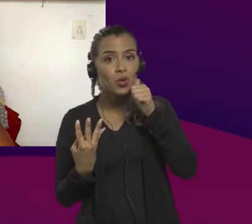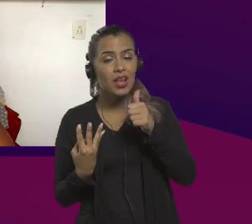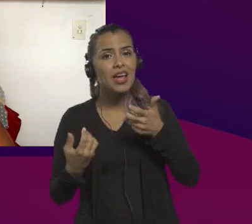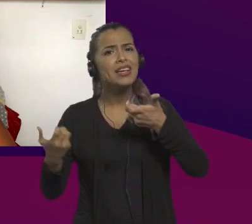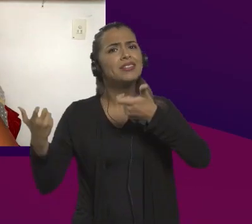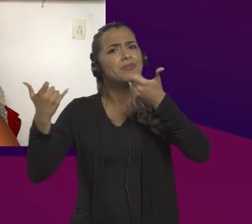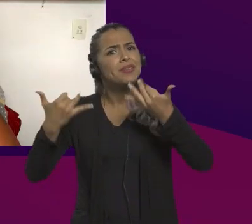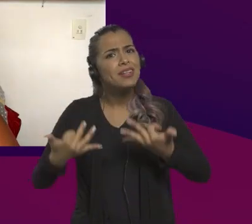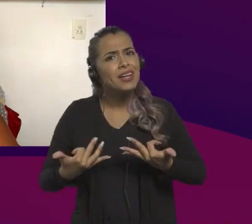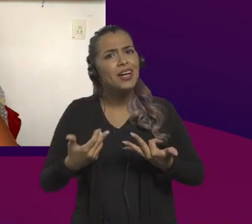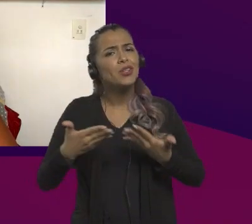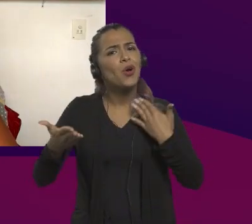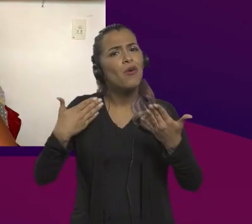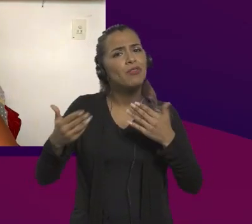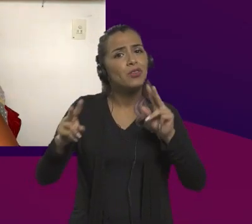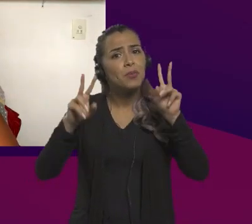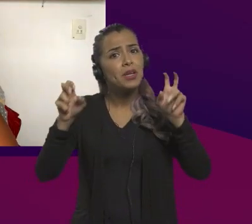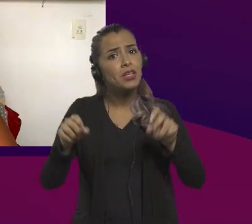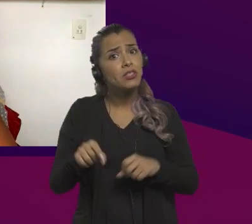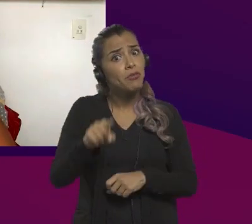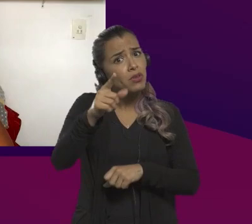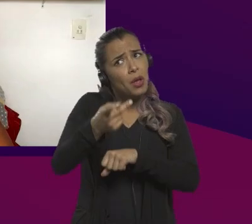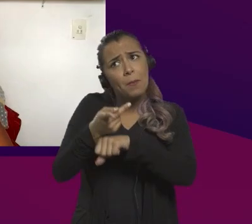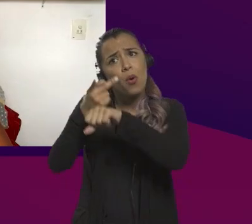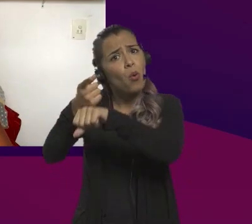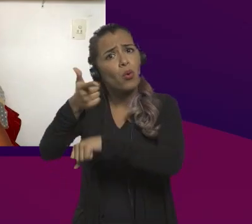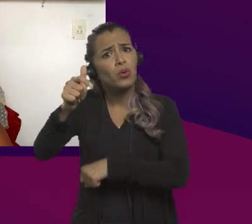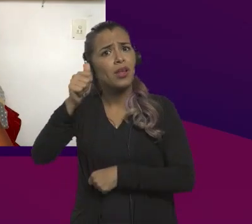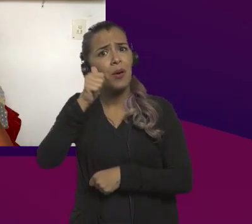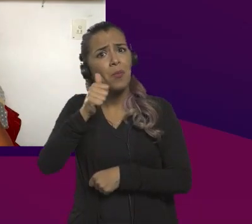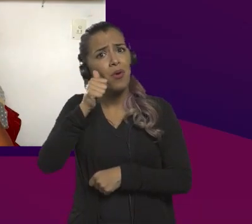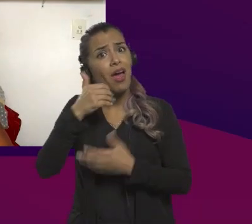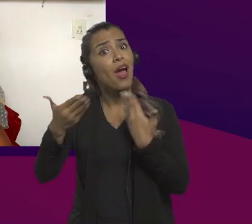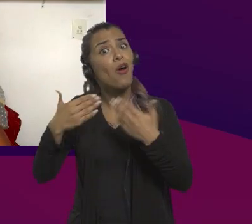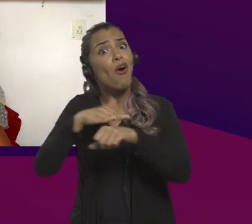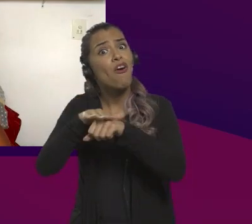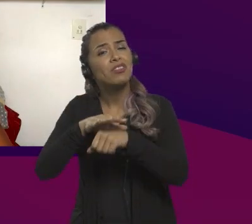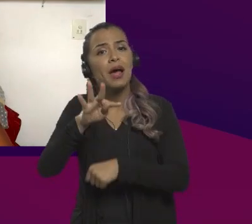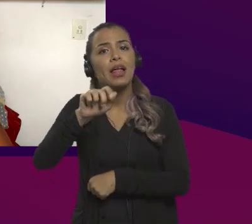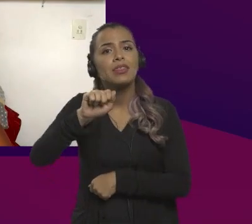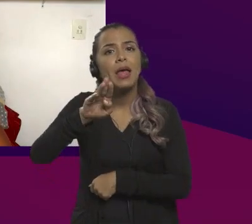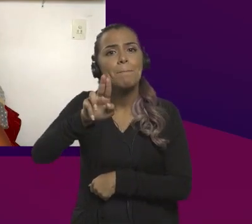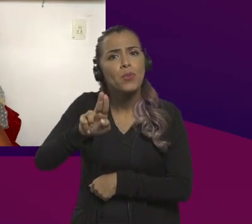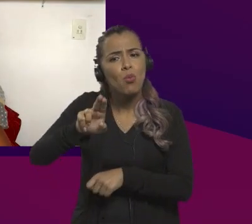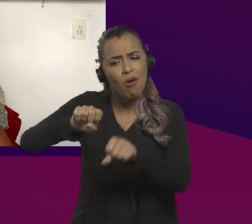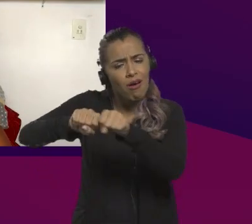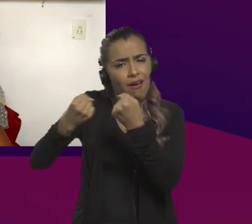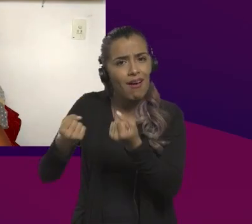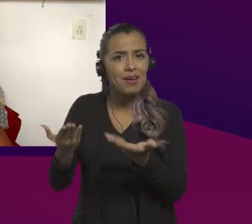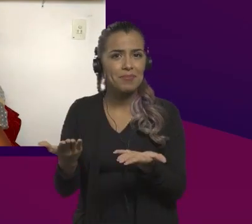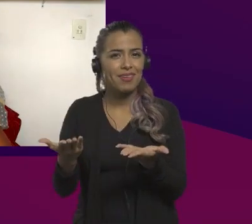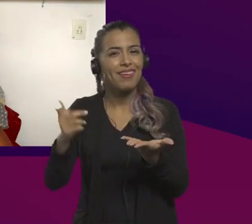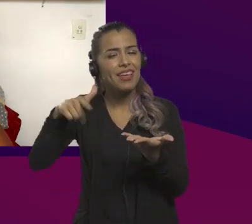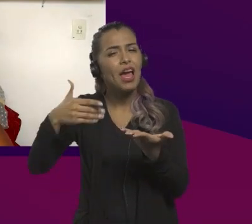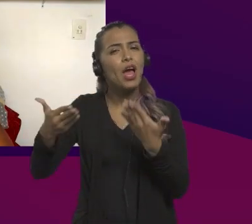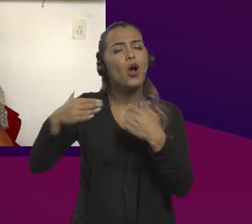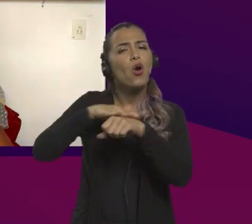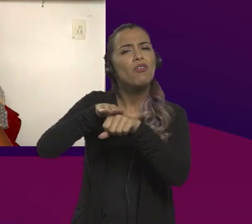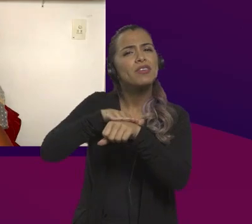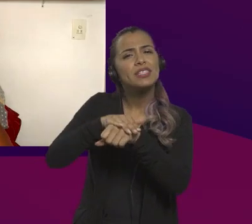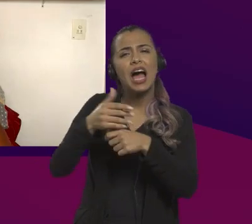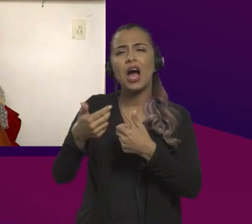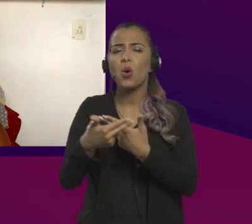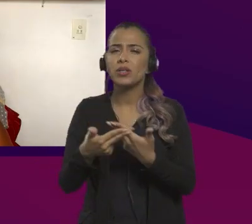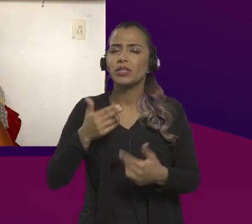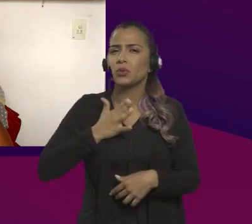outras mulheres, conversem sobre isso. Vamos derrubar esse tabu que é conversar sobre as insatisfações, de